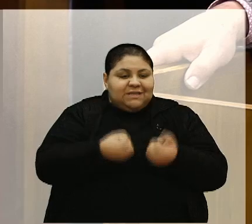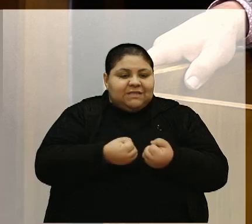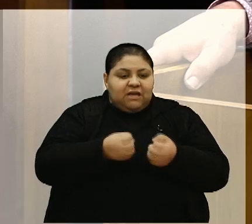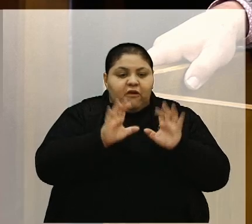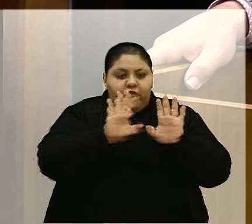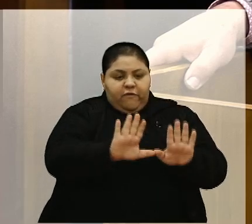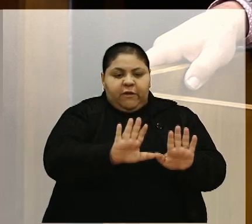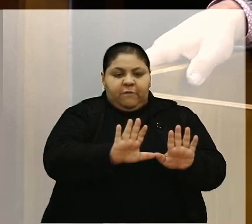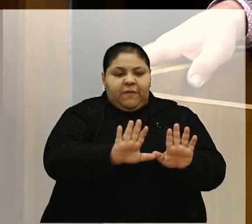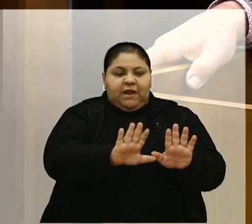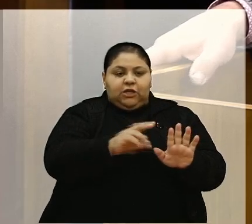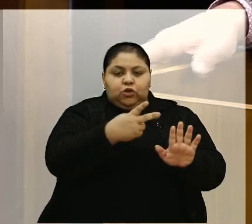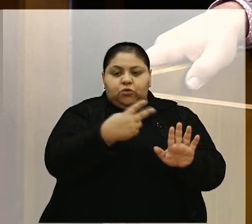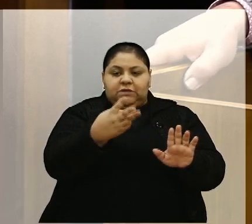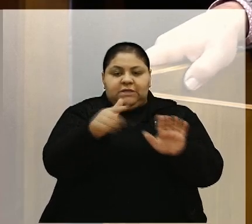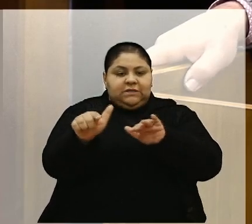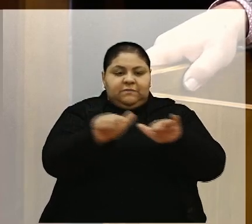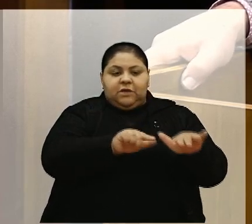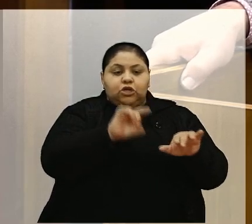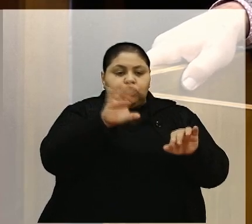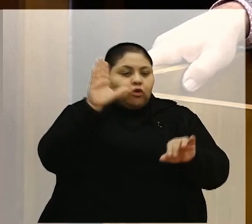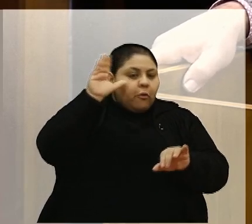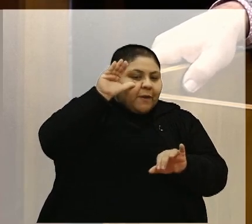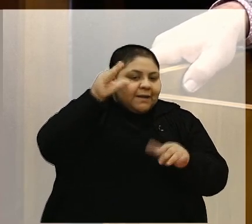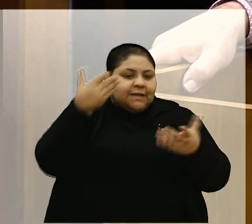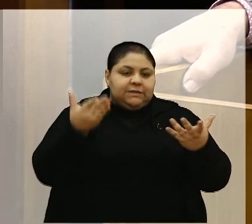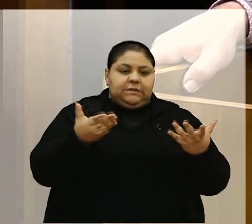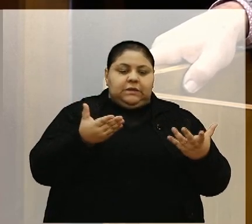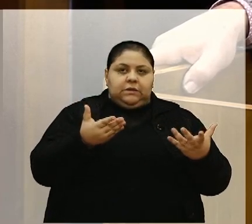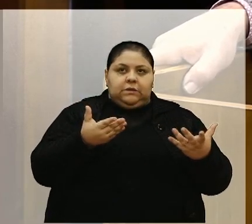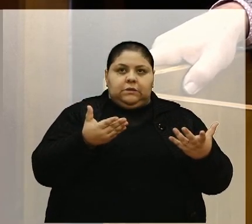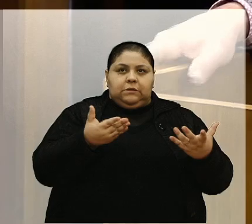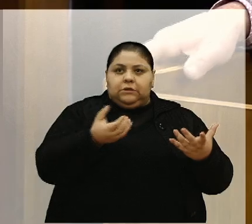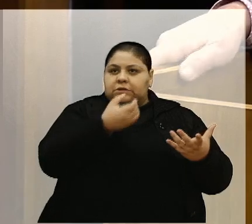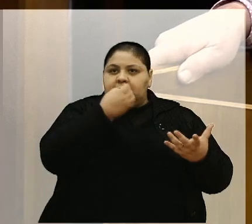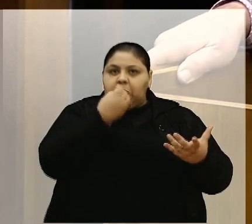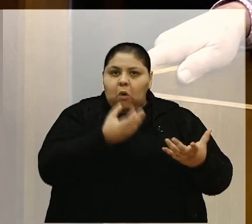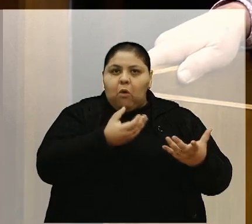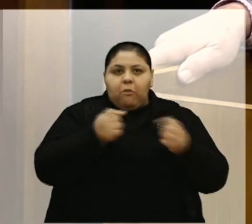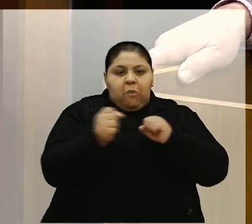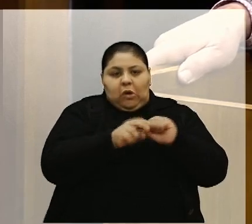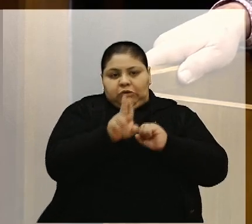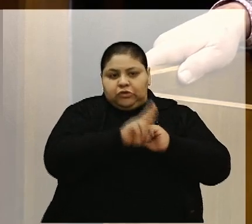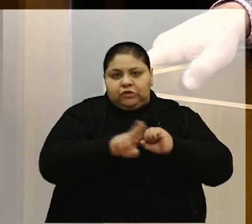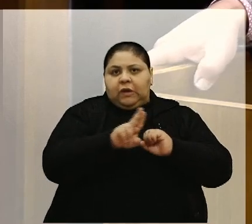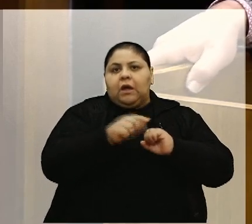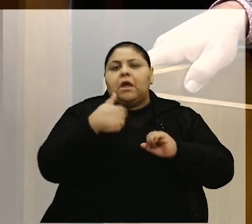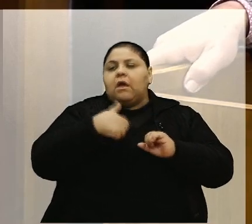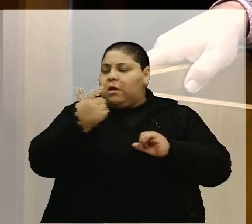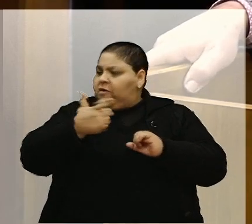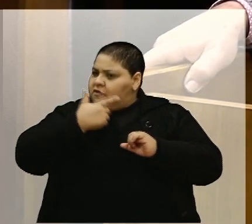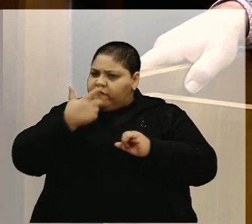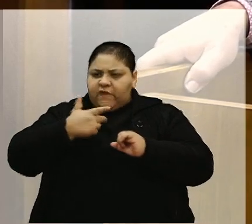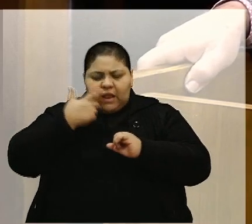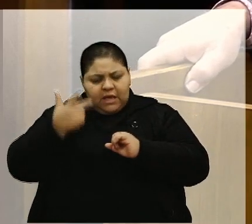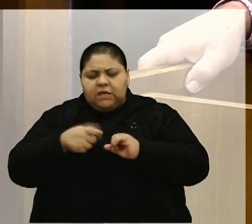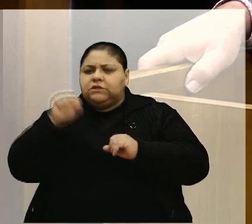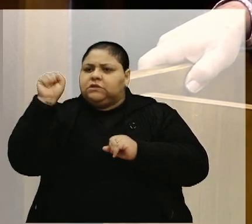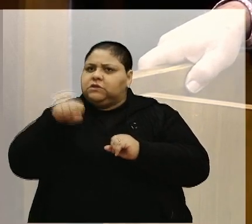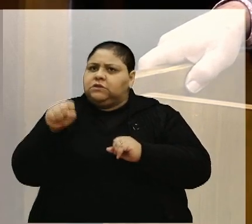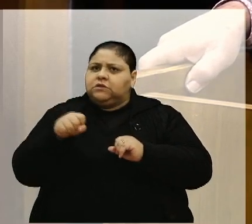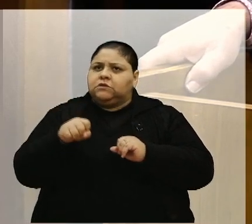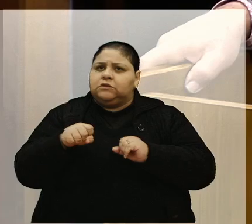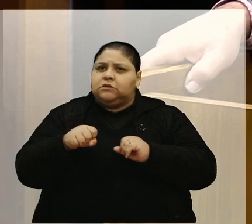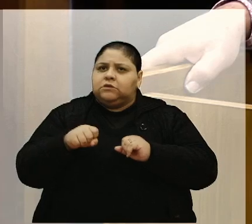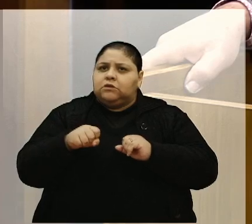2 semanas, 3, para uma revisão. Eu citei muito lá, eu fui duro e todos se manifestaram, no